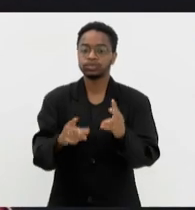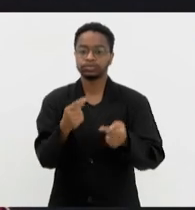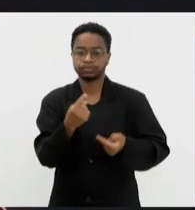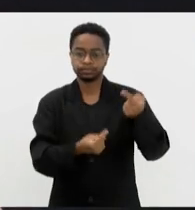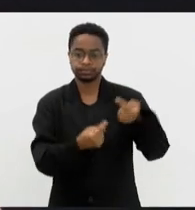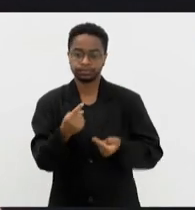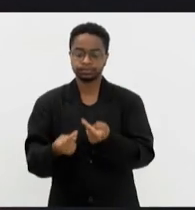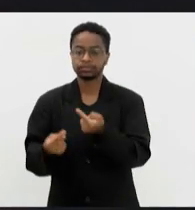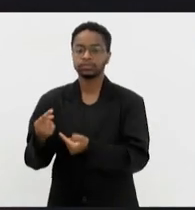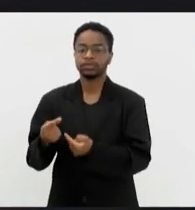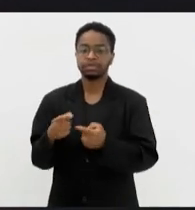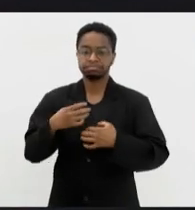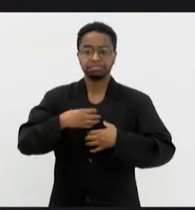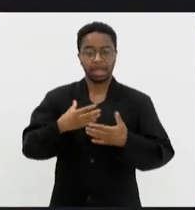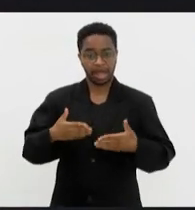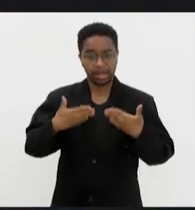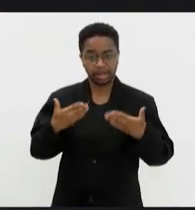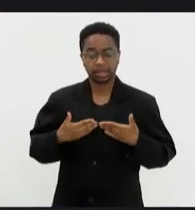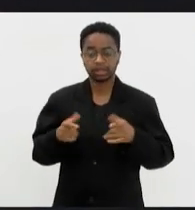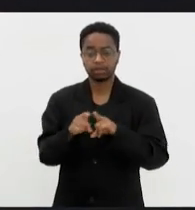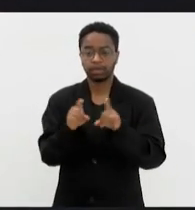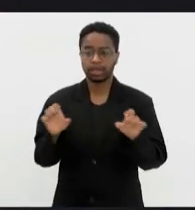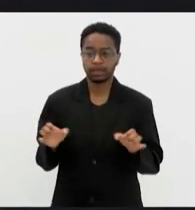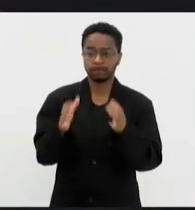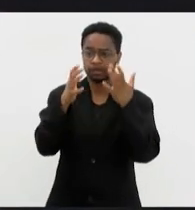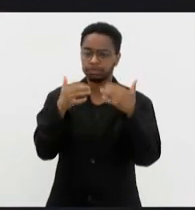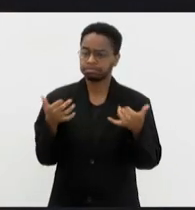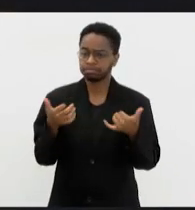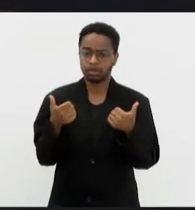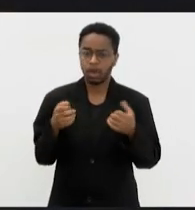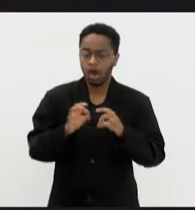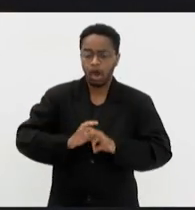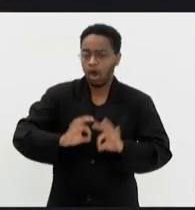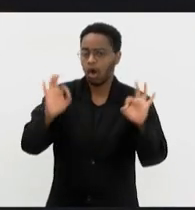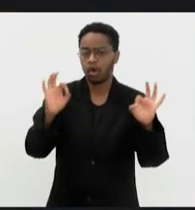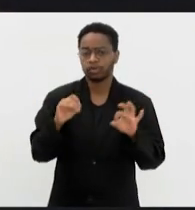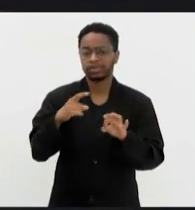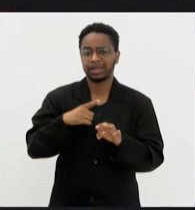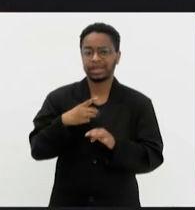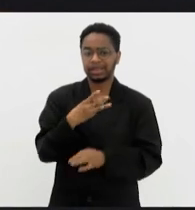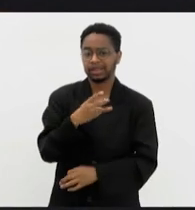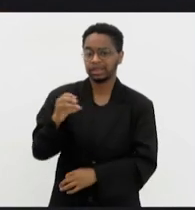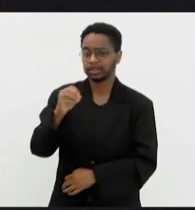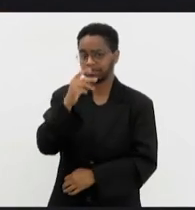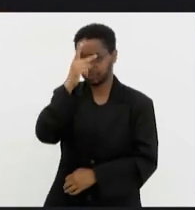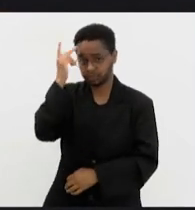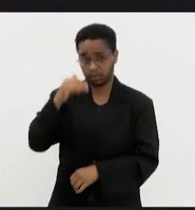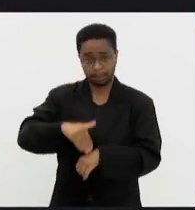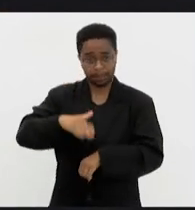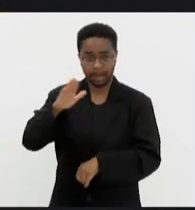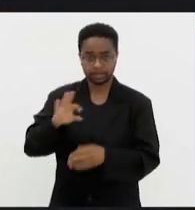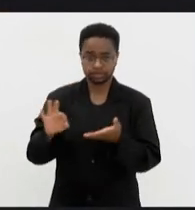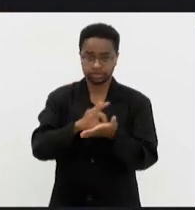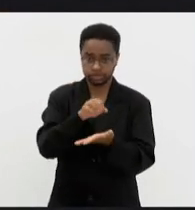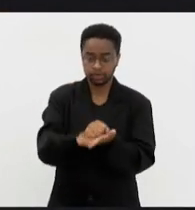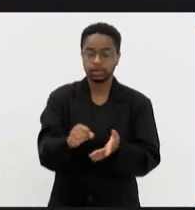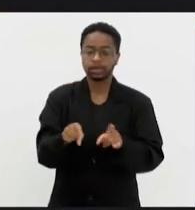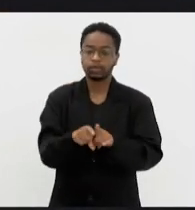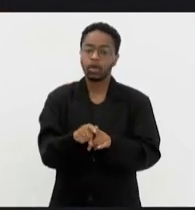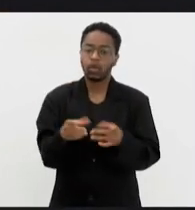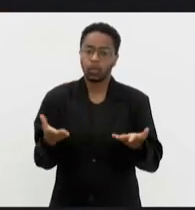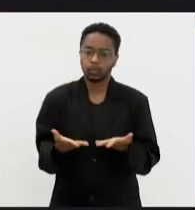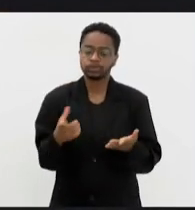com muita alegria, um evento de grande sucesso e procura, mais de 300 inscritos. E teremos hoje aspectos